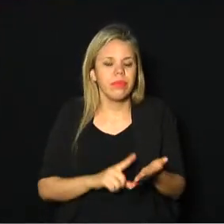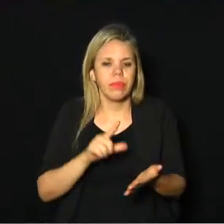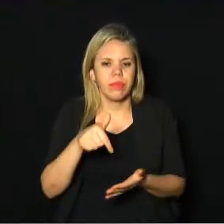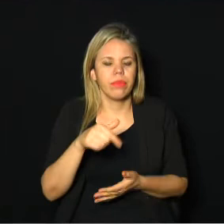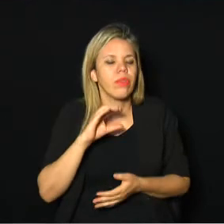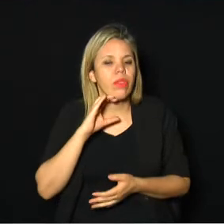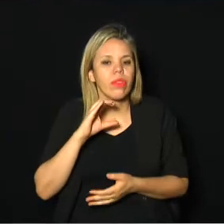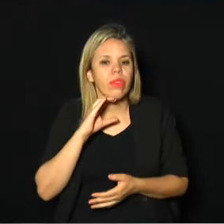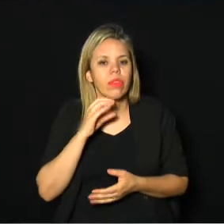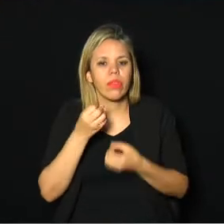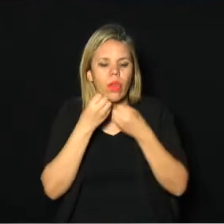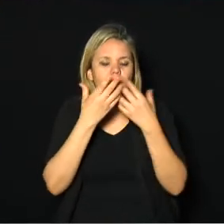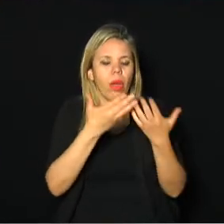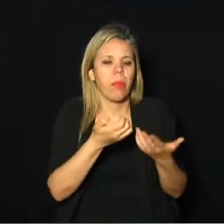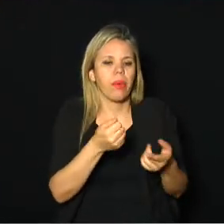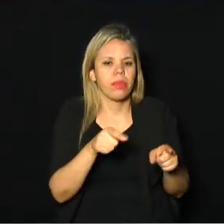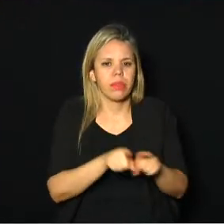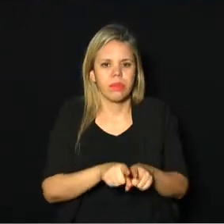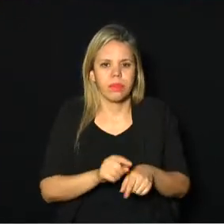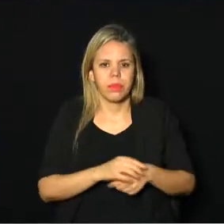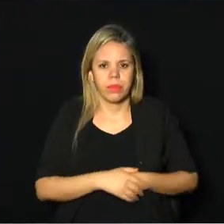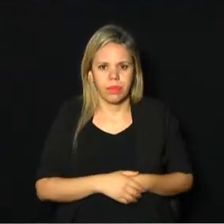pode comentar um pouco também.